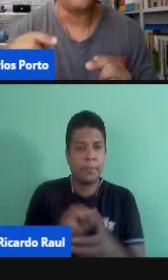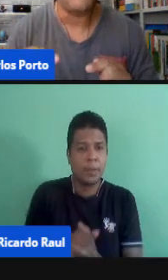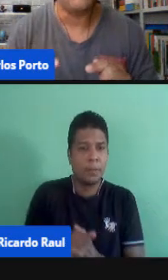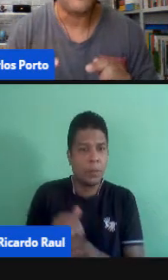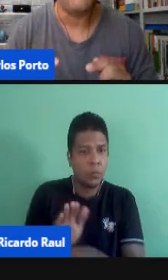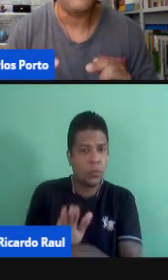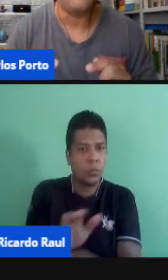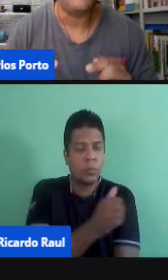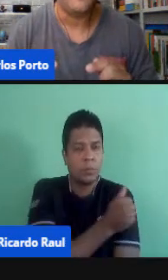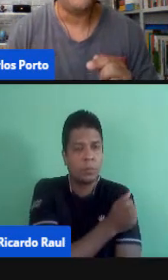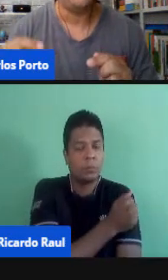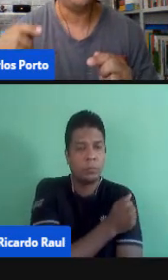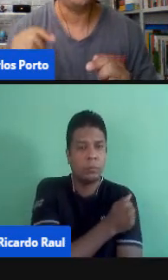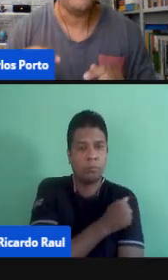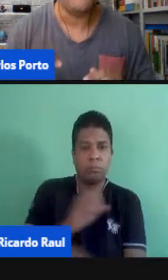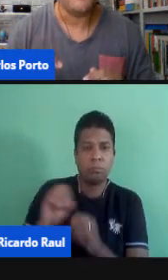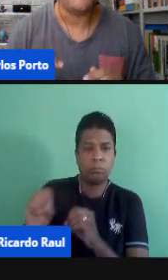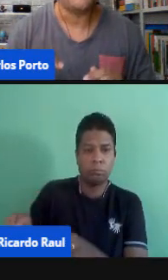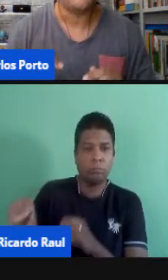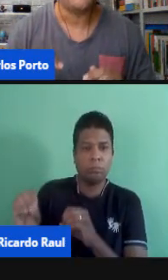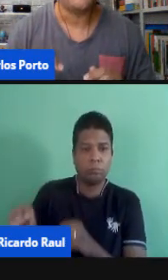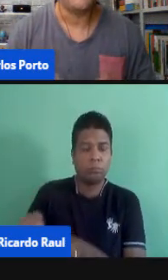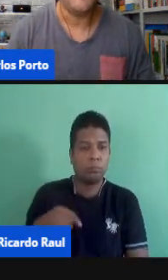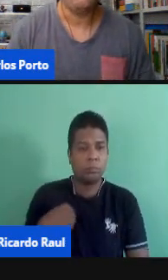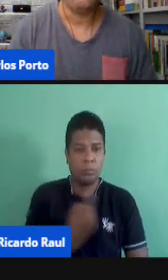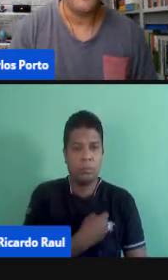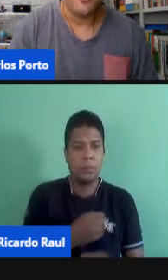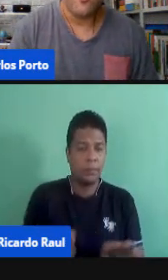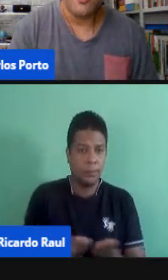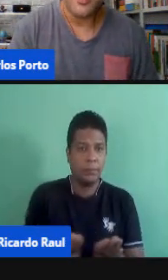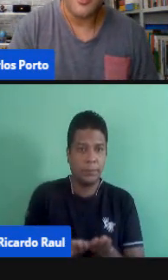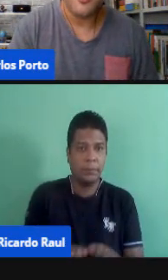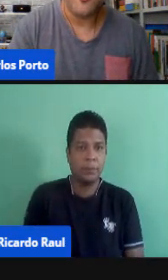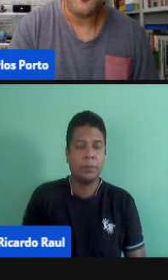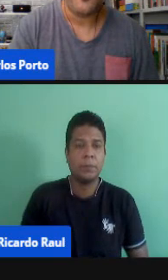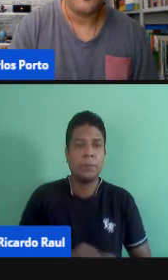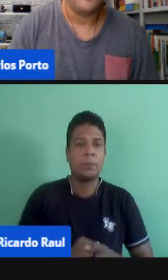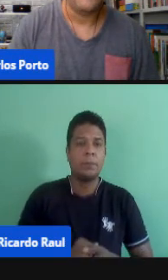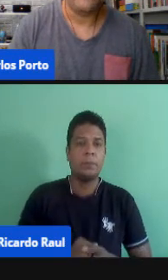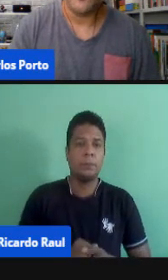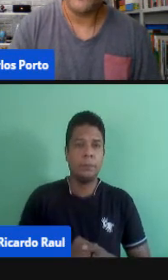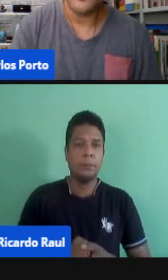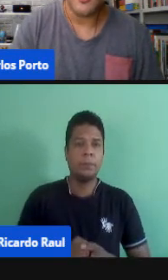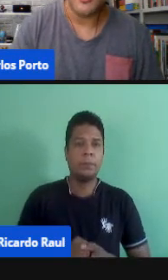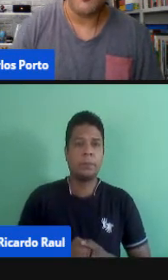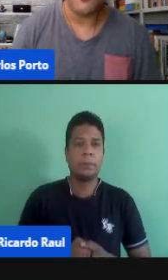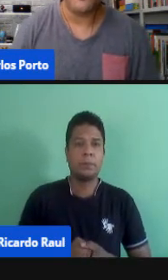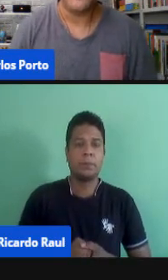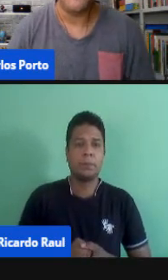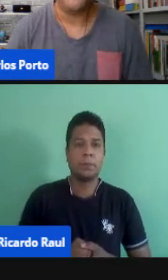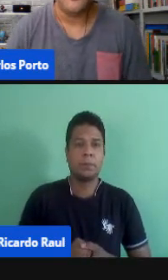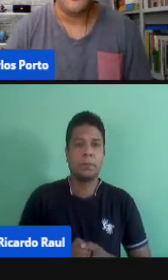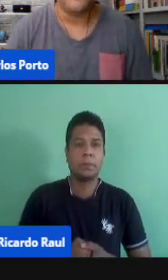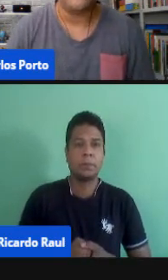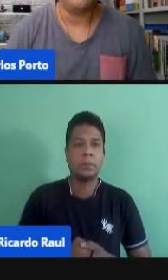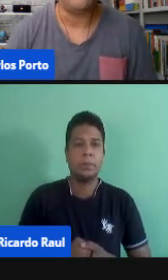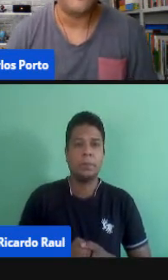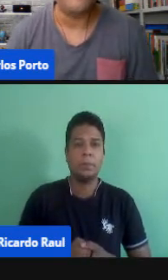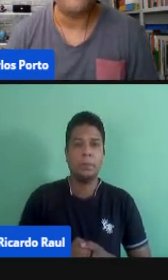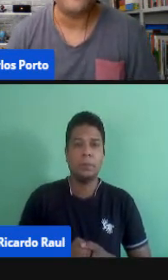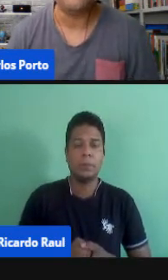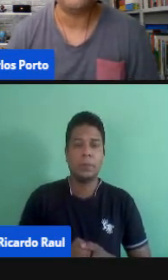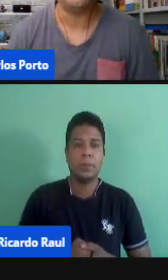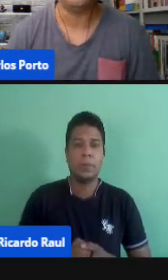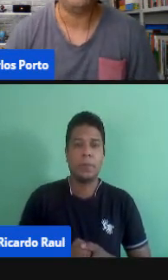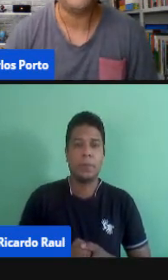e automaticamente nós também, né? Vamos lá então? Deixa eu adiantar aqui para você. Então nós vamos